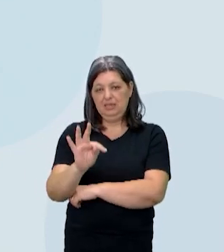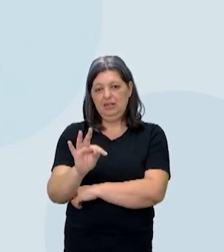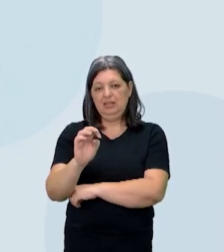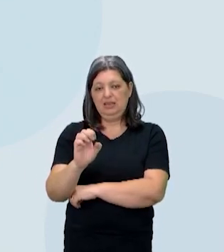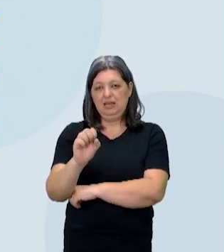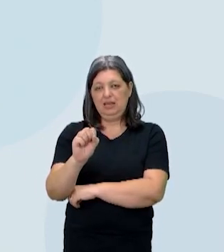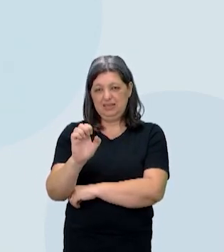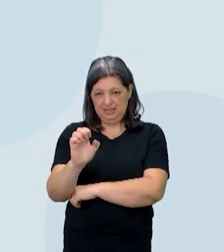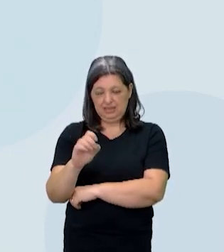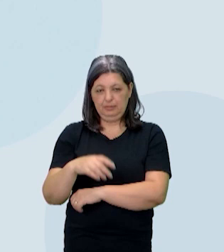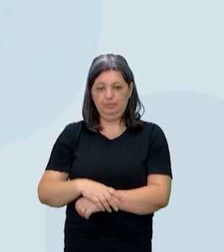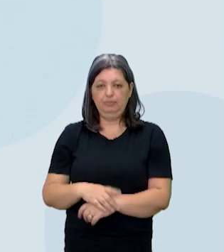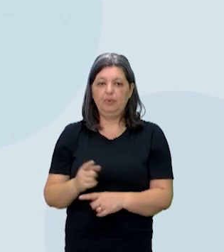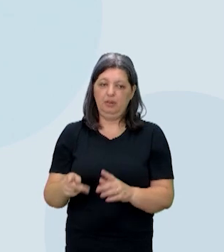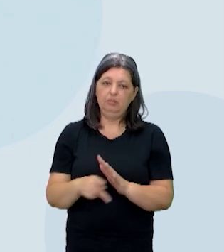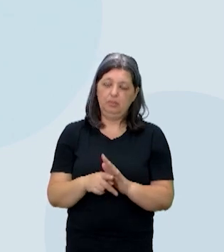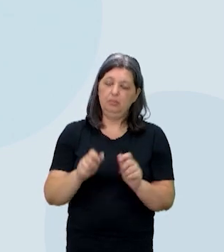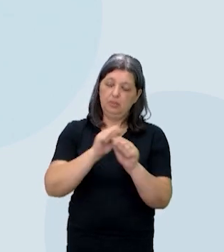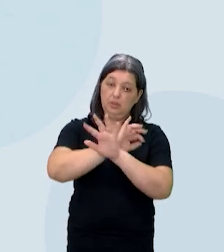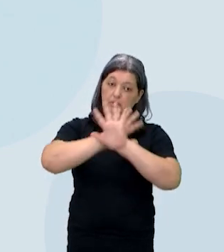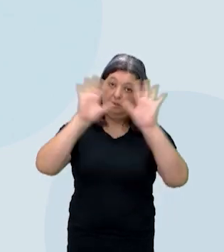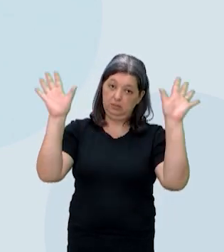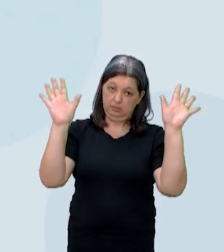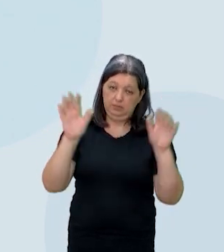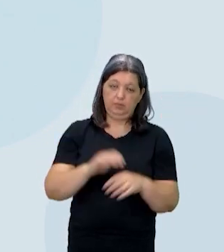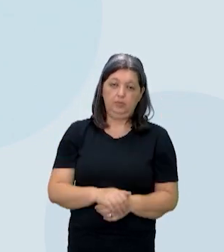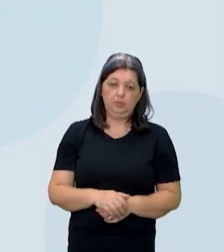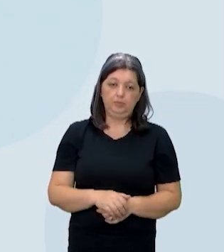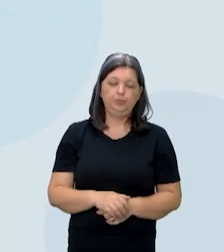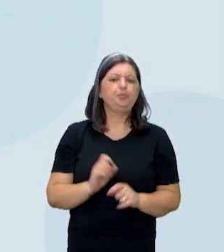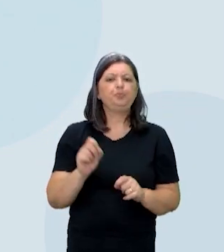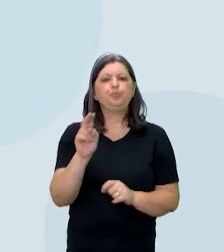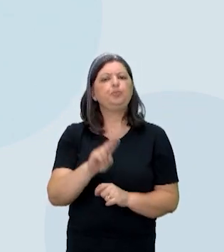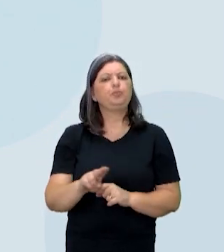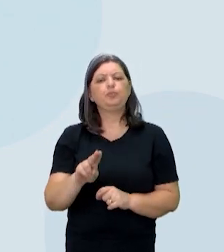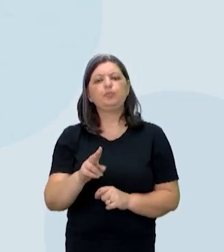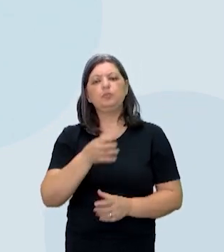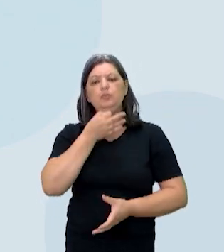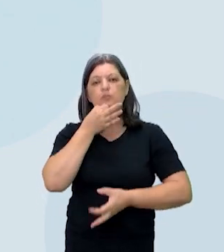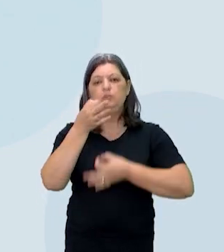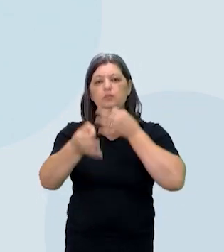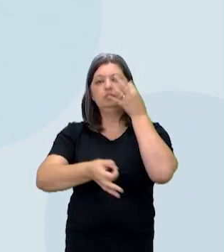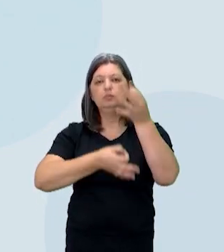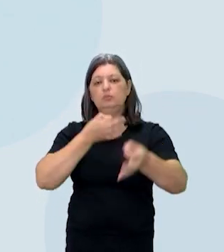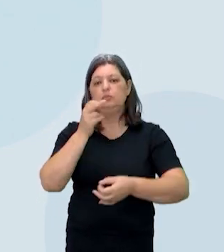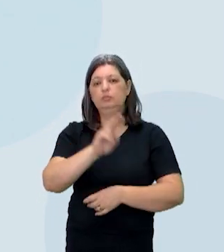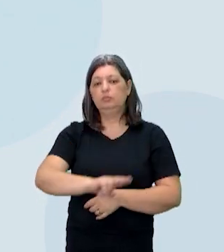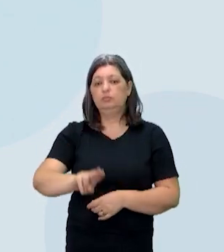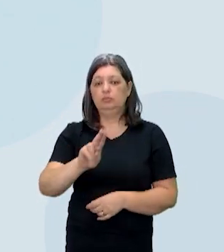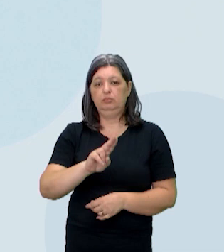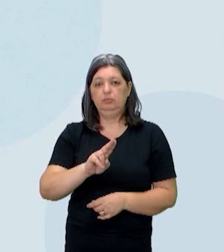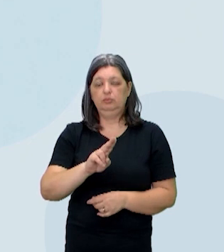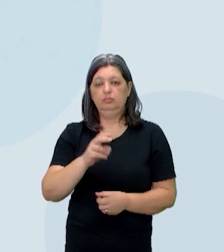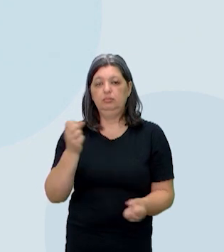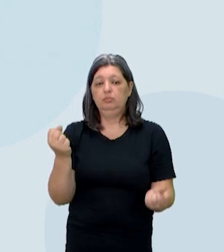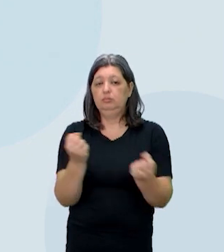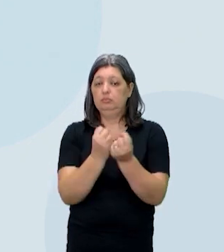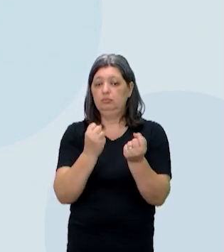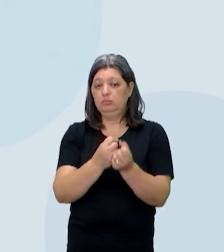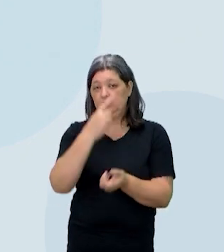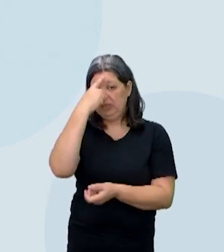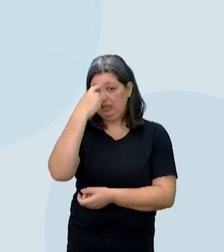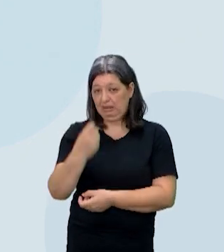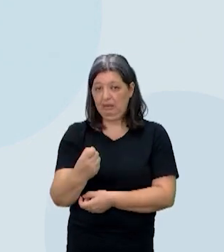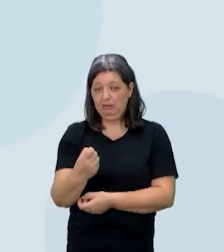vai defender. Acho que ficou bem claro agora. E quais são os argumentos que são utilizados para a defesa dessa